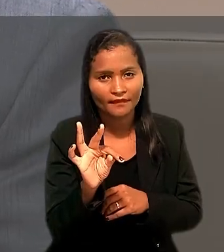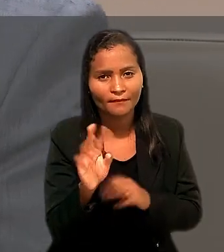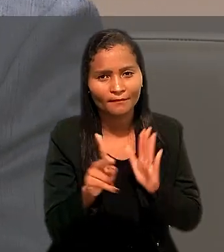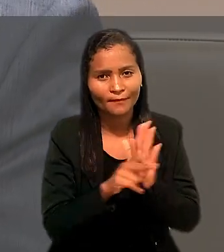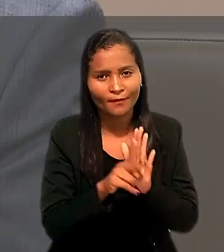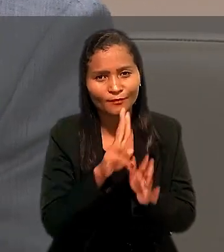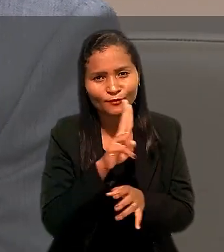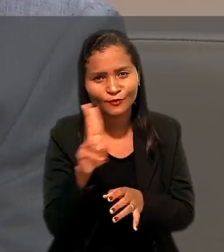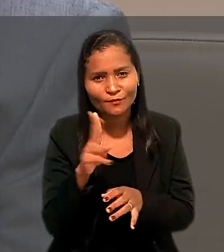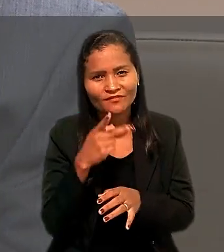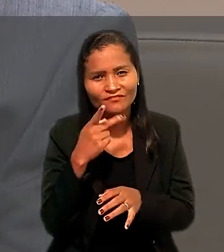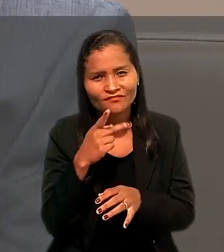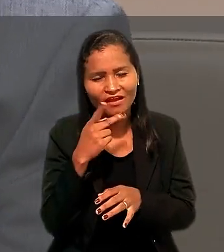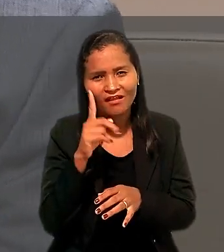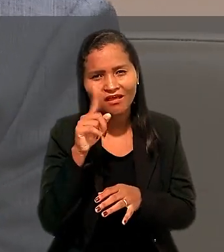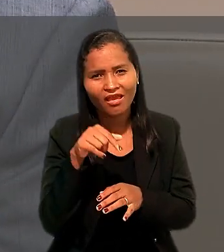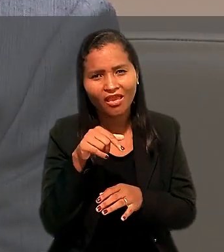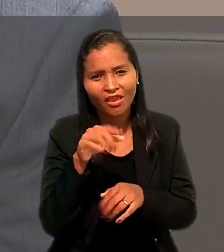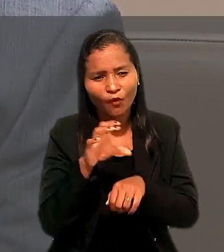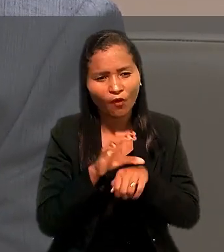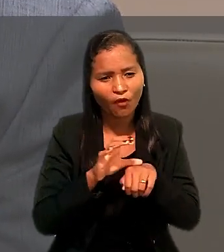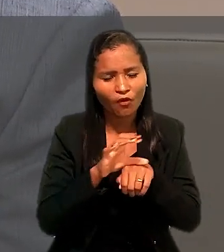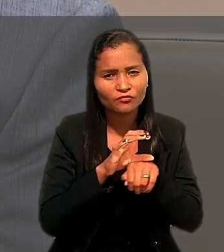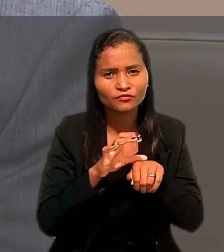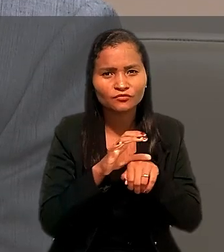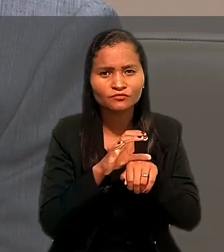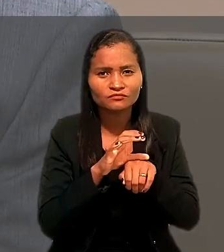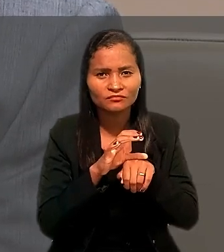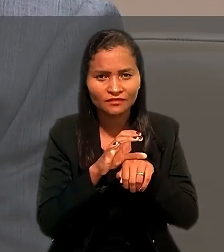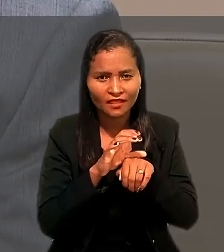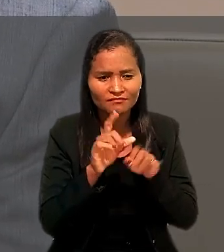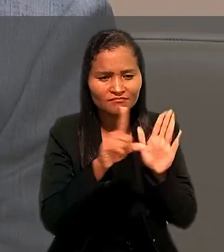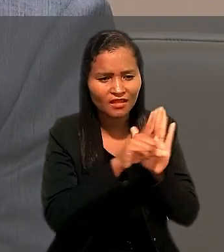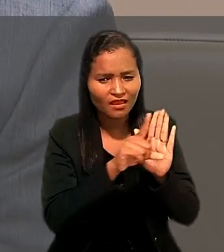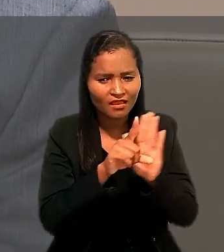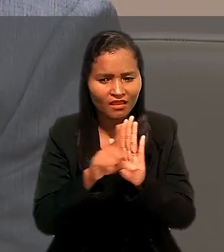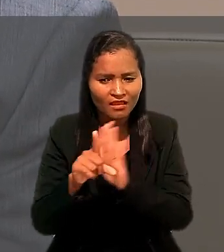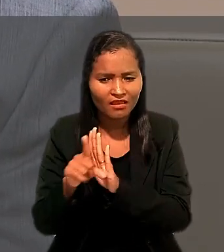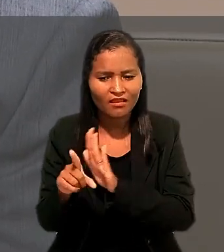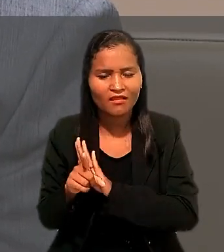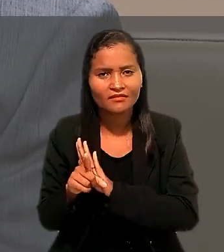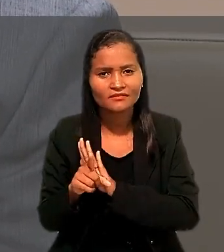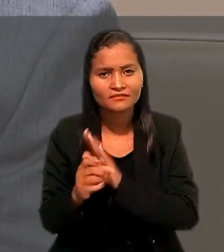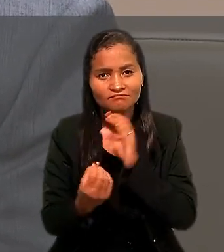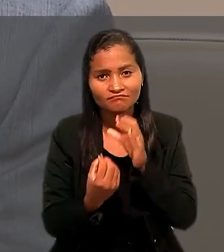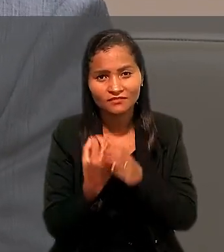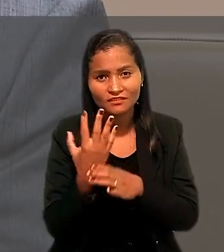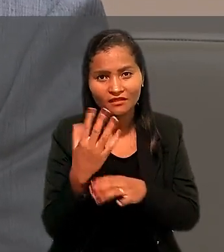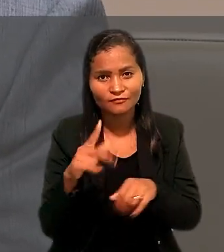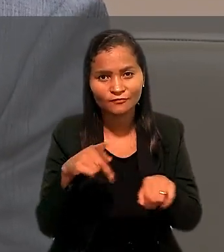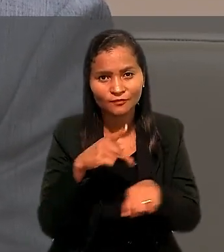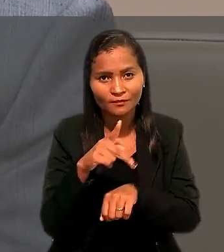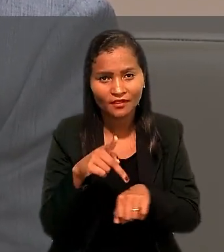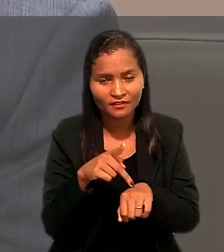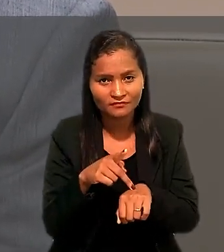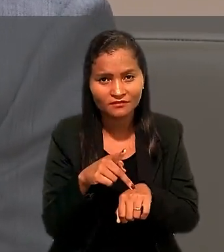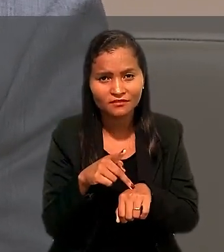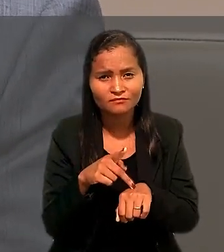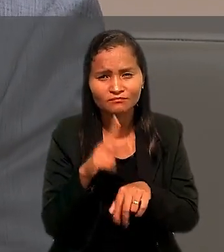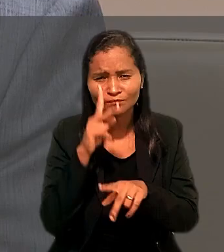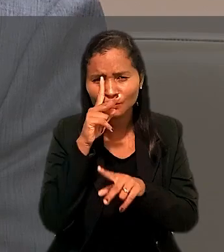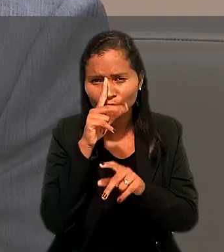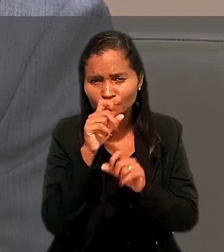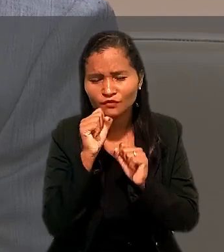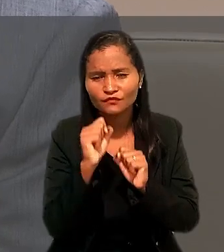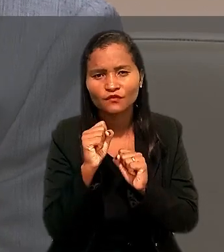ela, como o próprio nome diz, é uma consolidação de uma série de leis que surgiram no país com